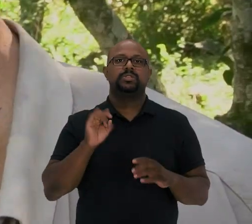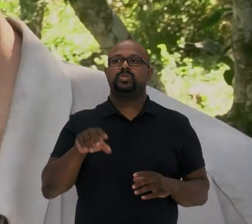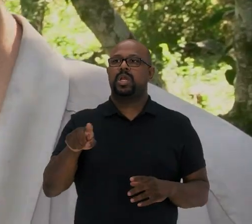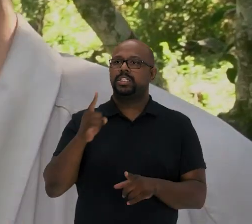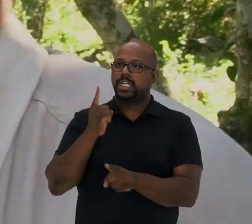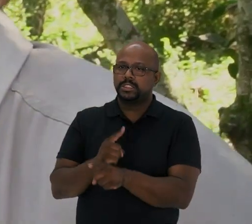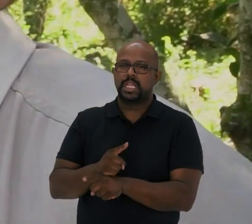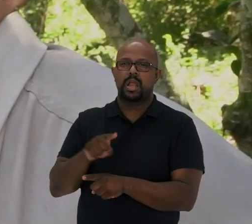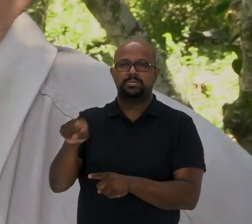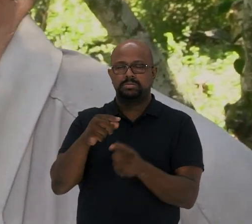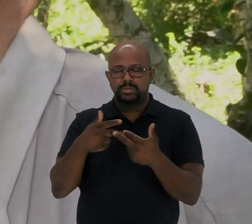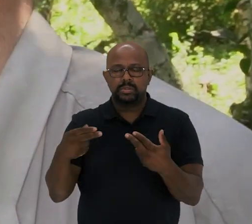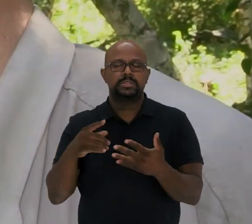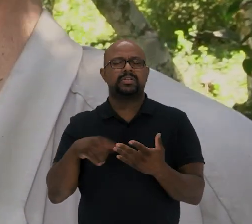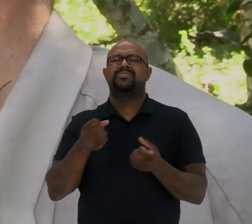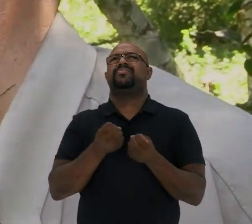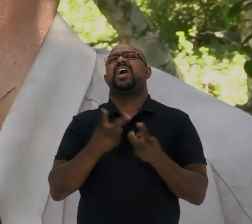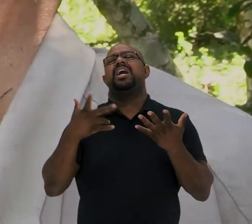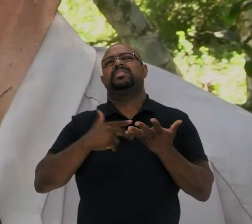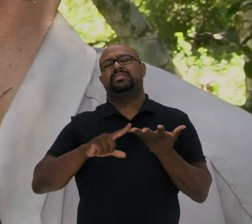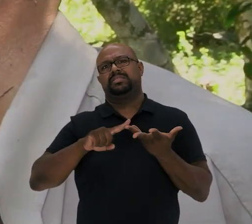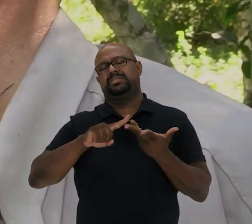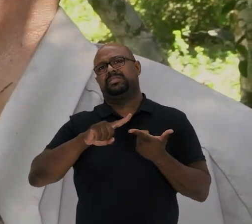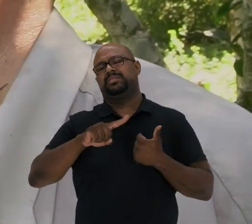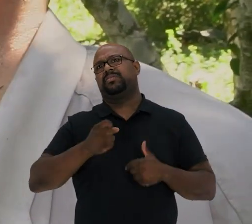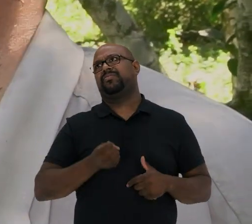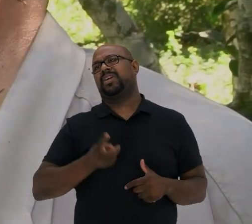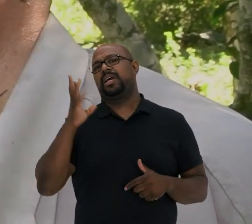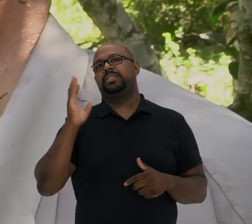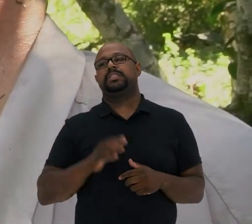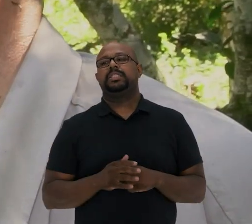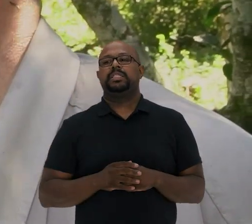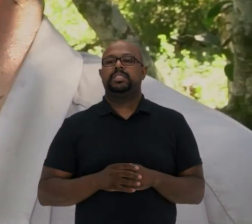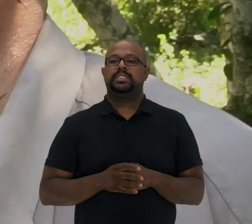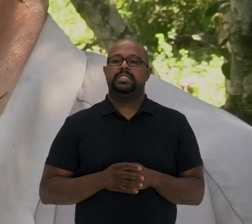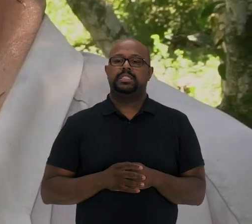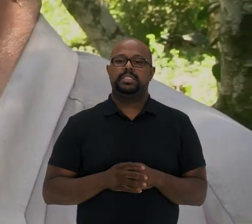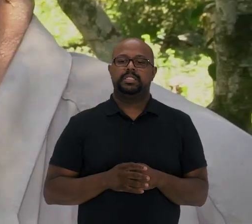foi só aquela de achar o desenho, como várias outras coisas, sabe? E